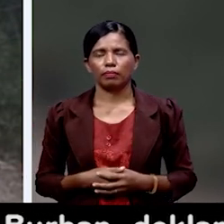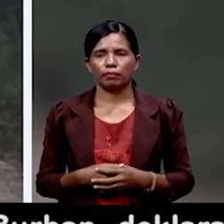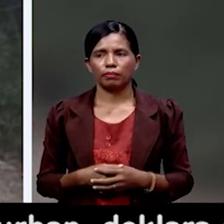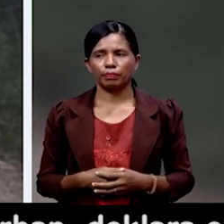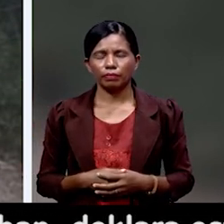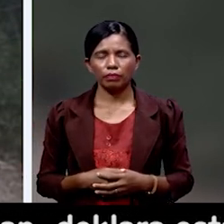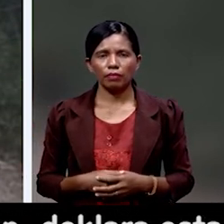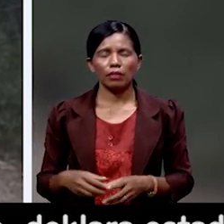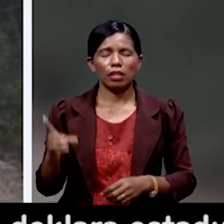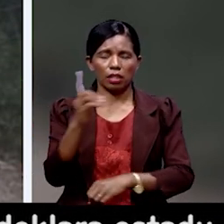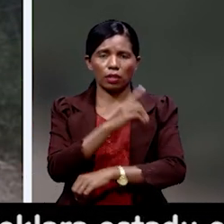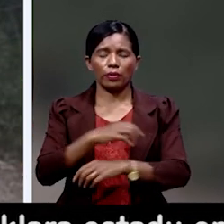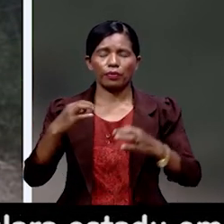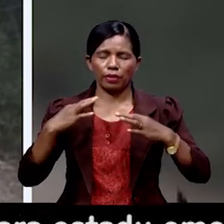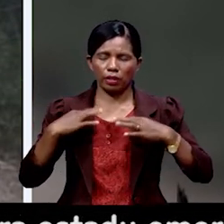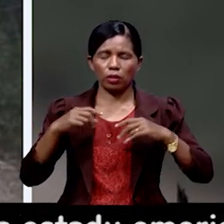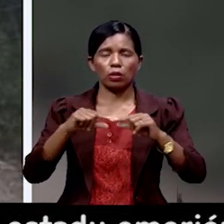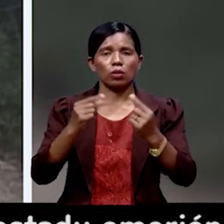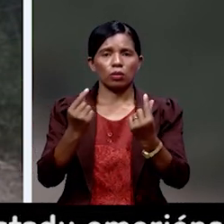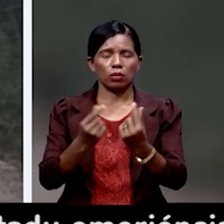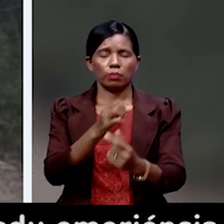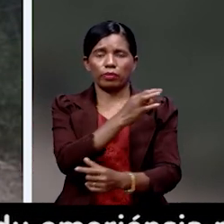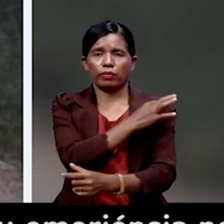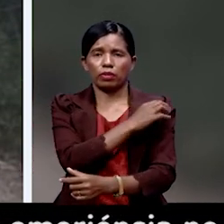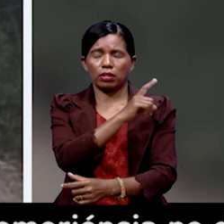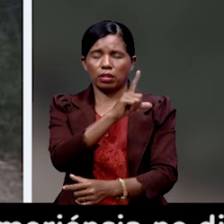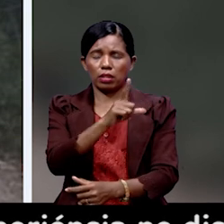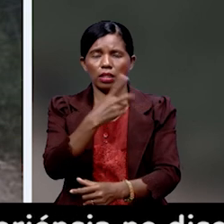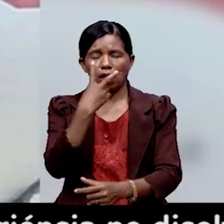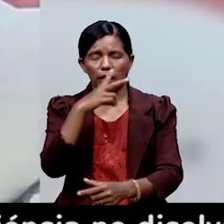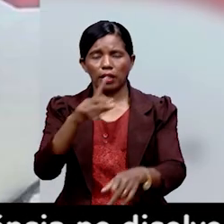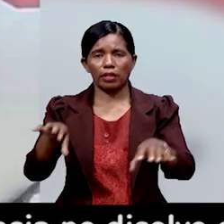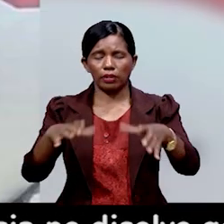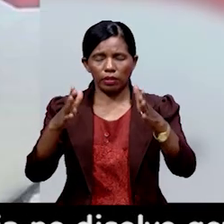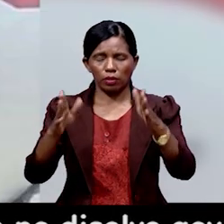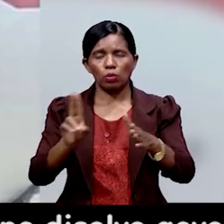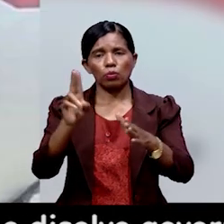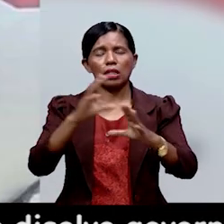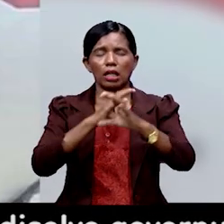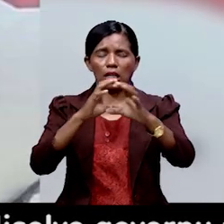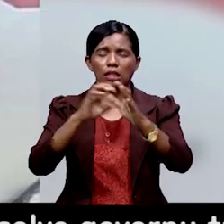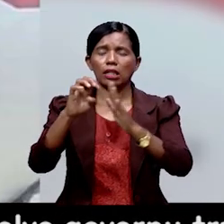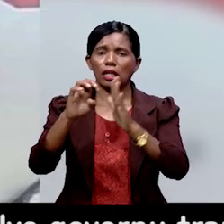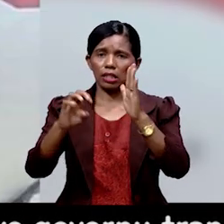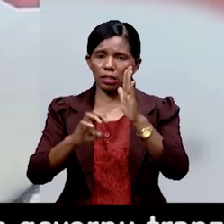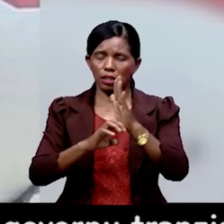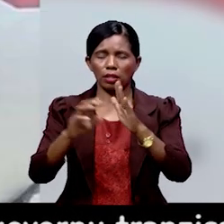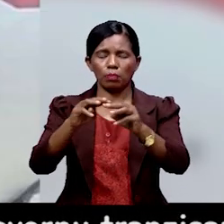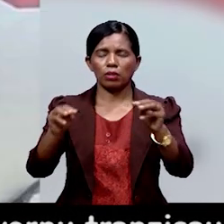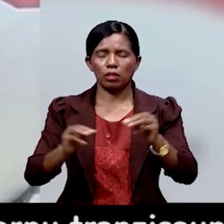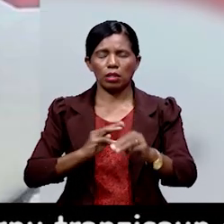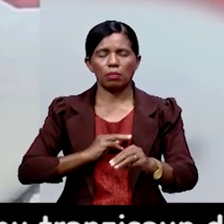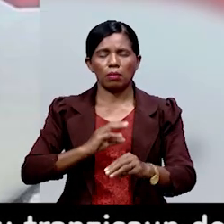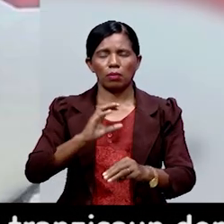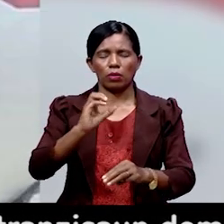lorong finado, equipa forum ONG Timor Leste Mos detecta funcionário público balung uja viatura Estado iha município Bobonaru manufai novi